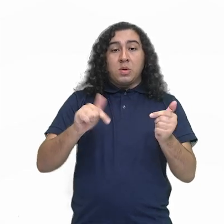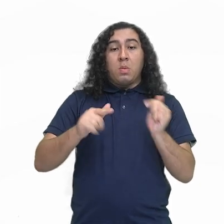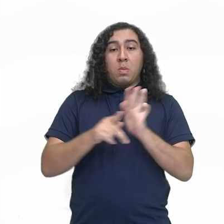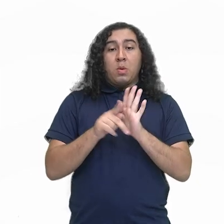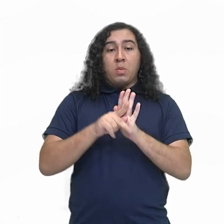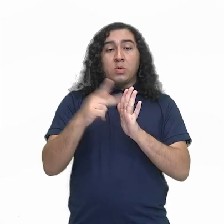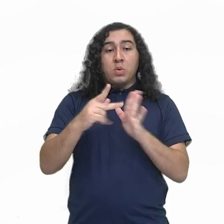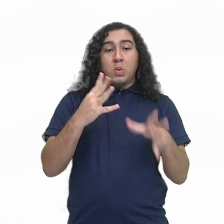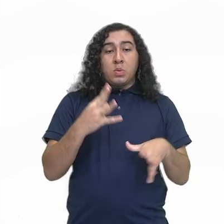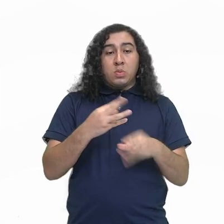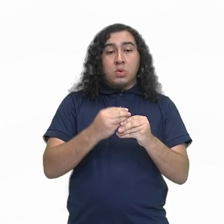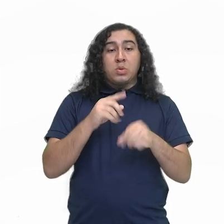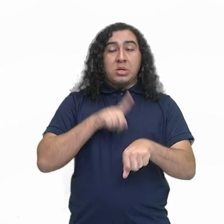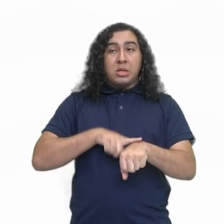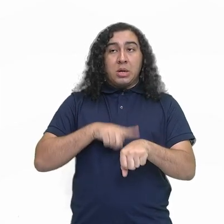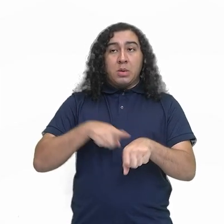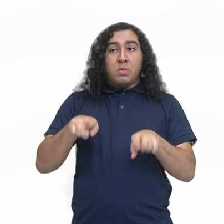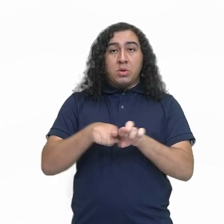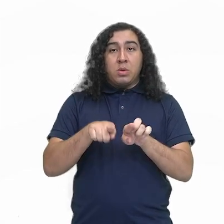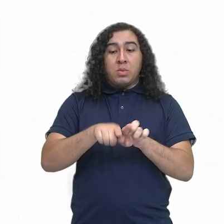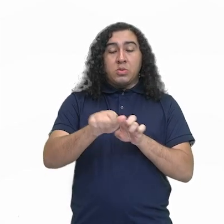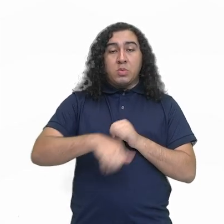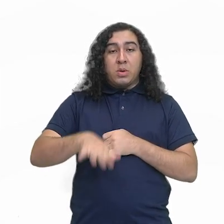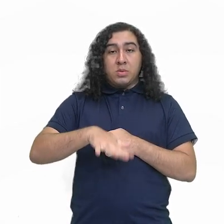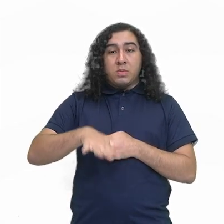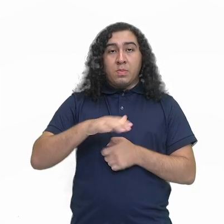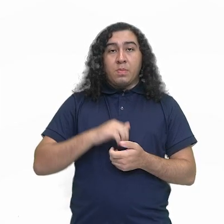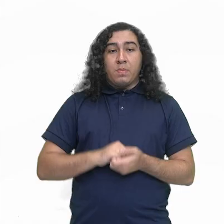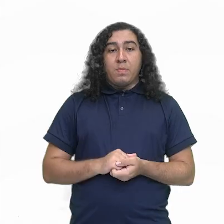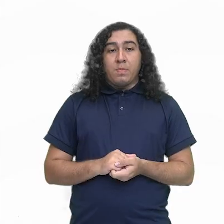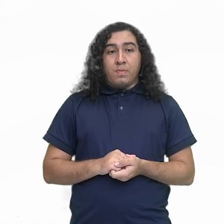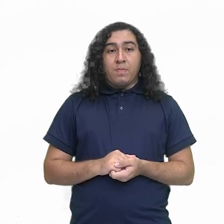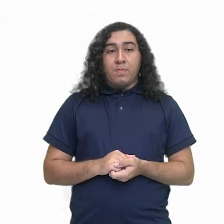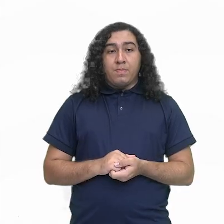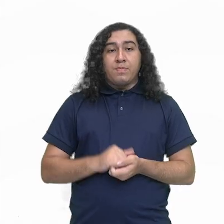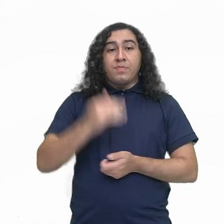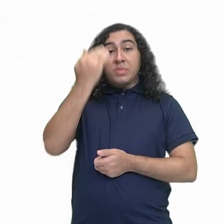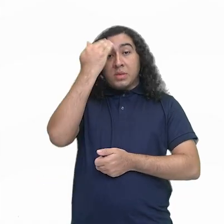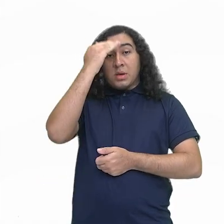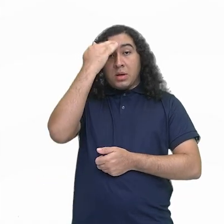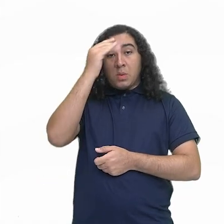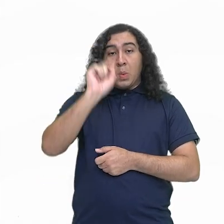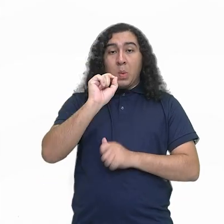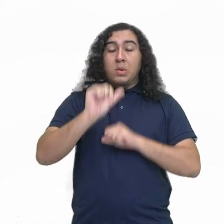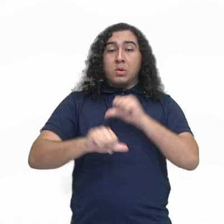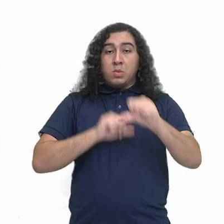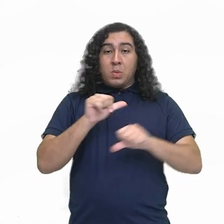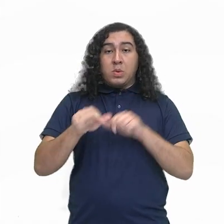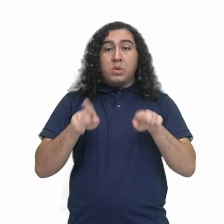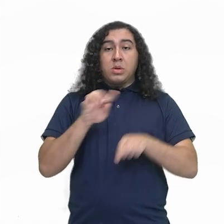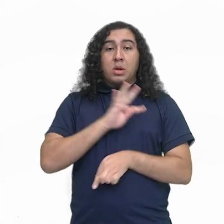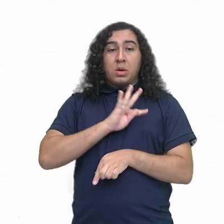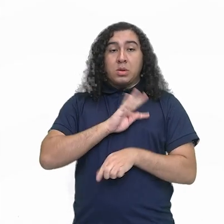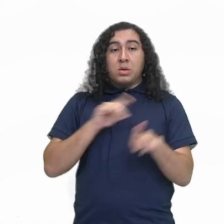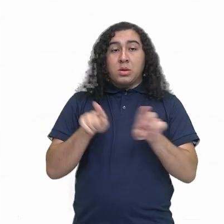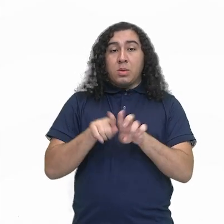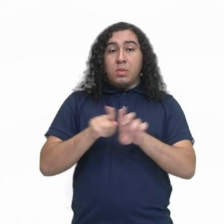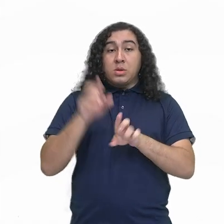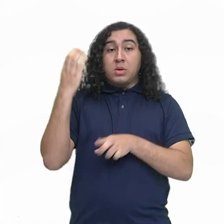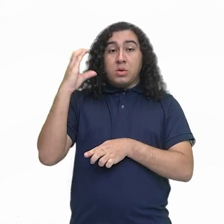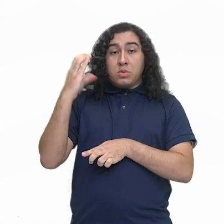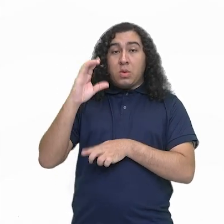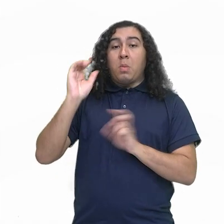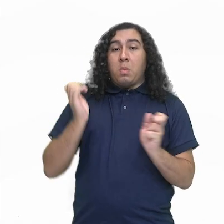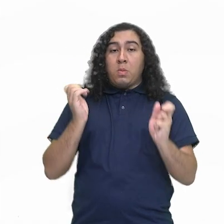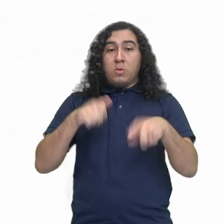suas contribuições no tempo e no espaço. Compreensão das formações técnicas e